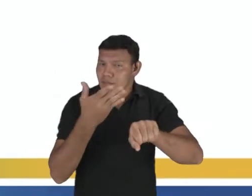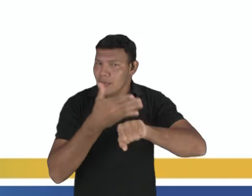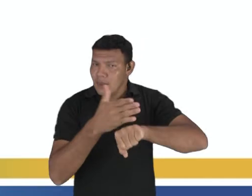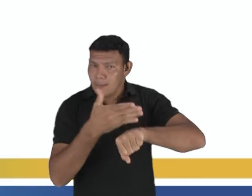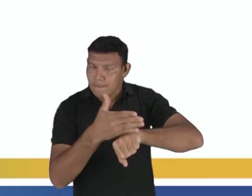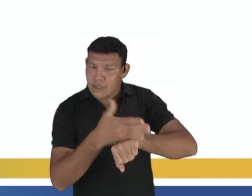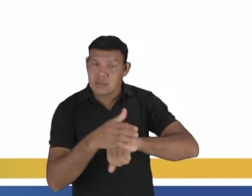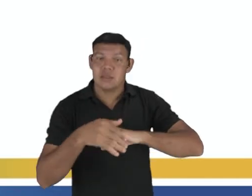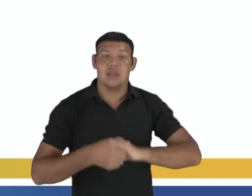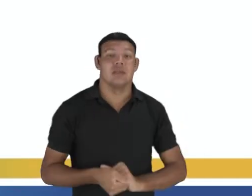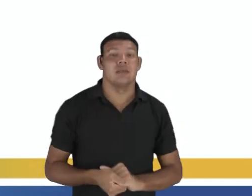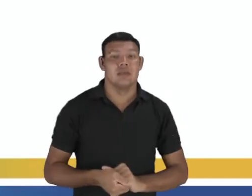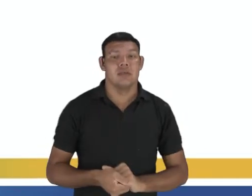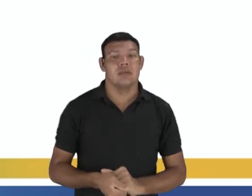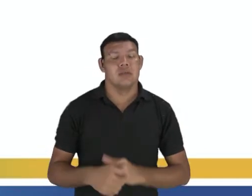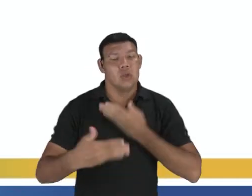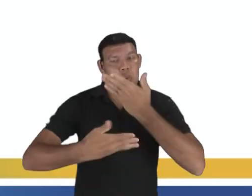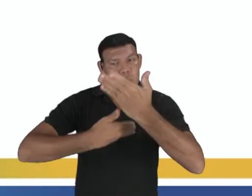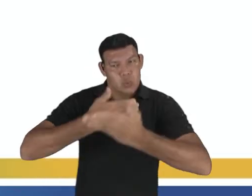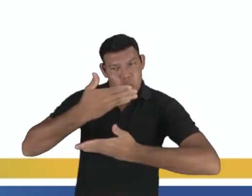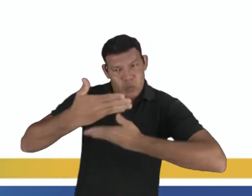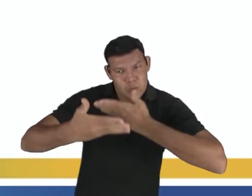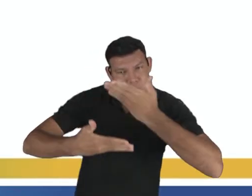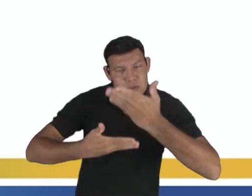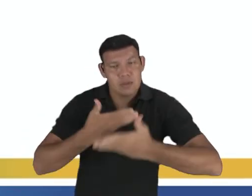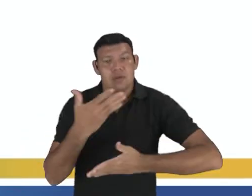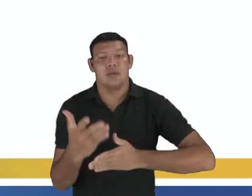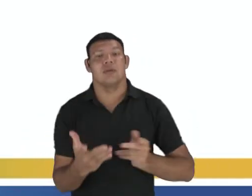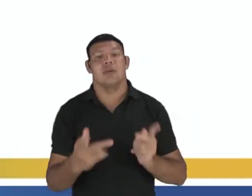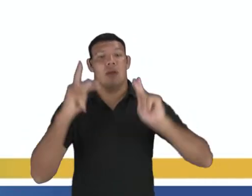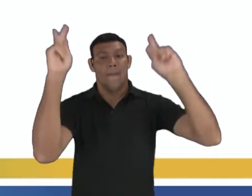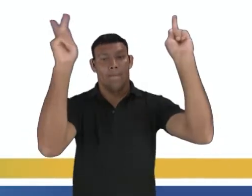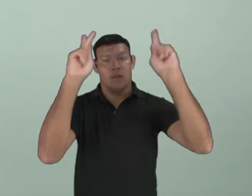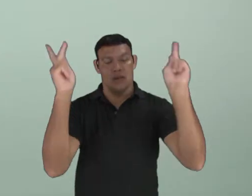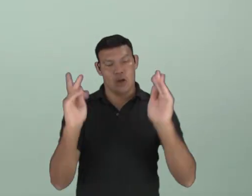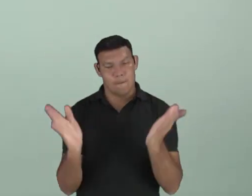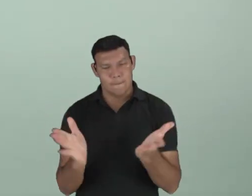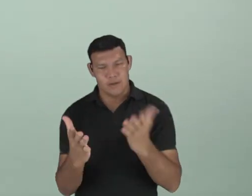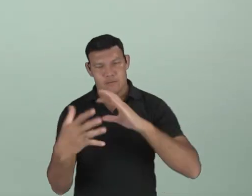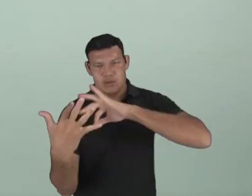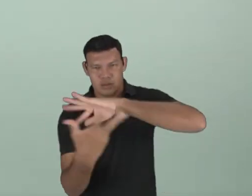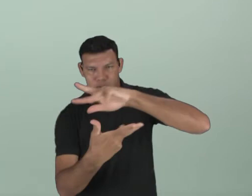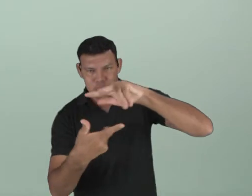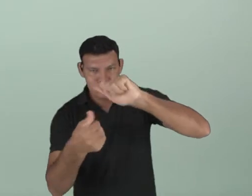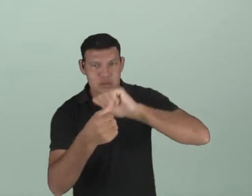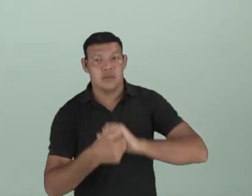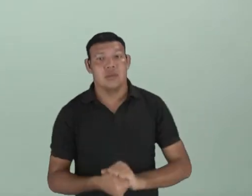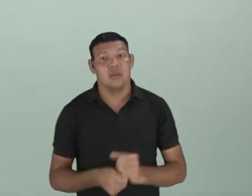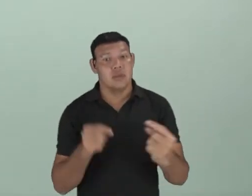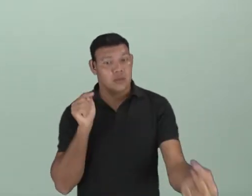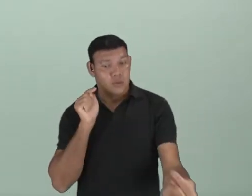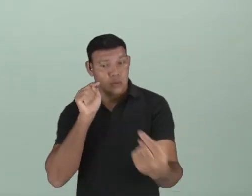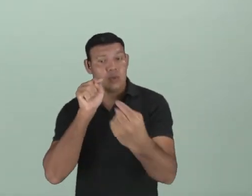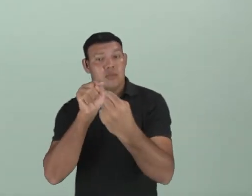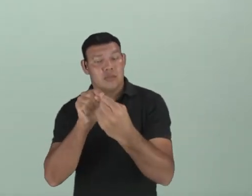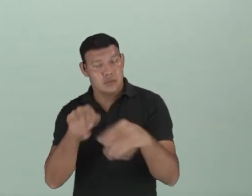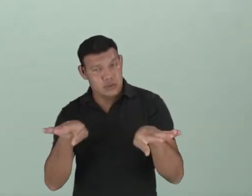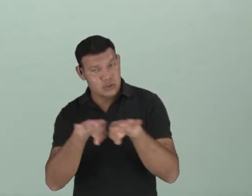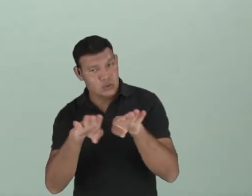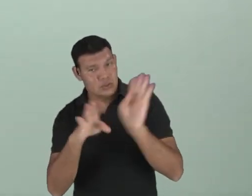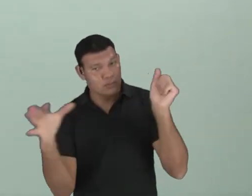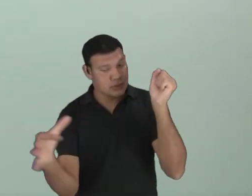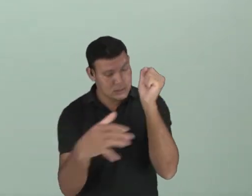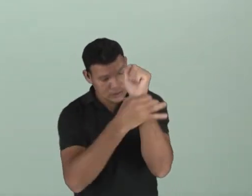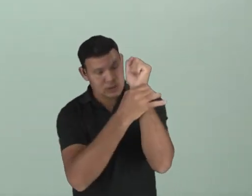participa e coopera para a paz mundial, e aí agora também ter como objetivo a